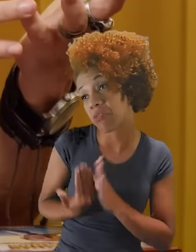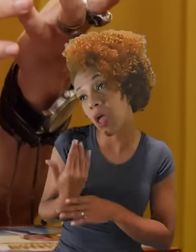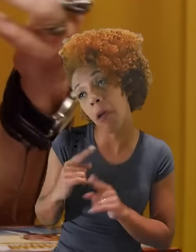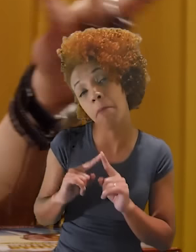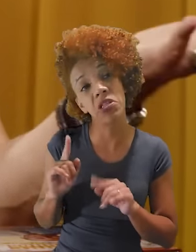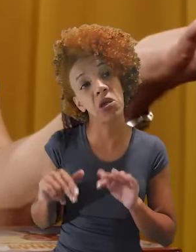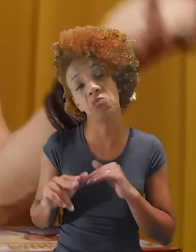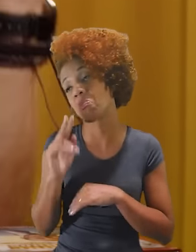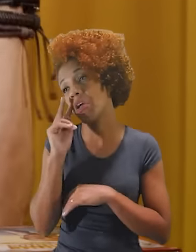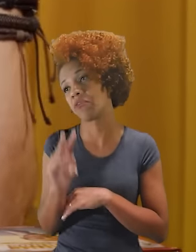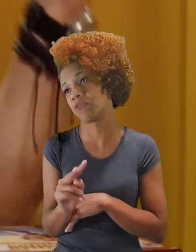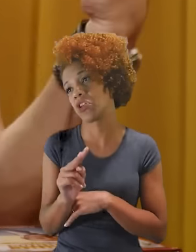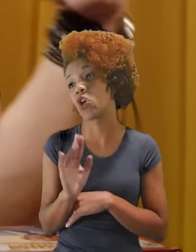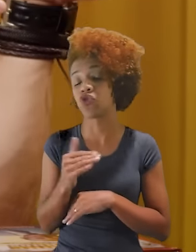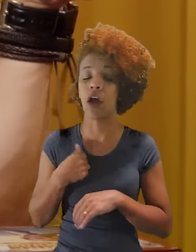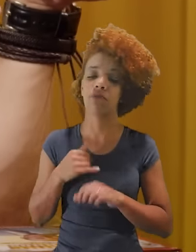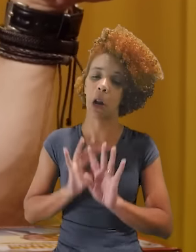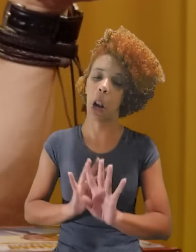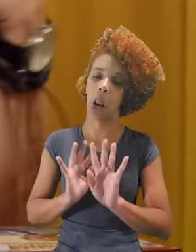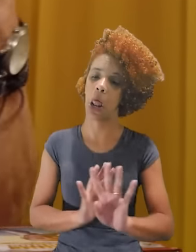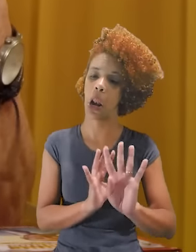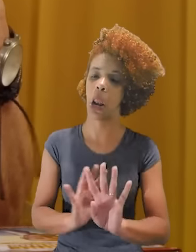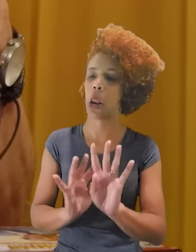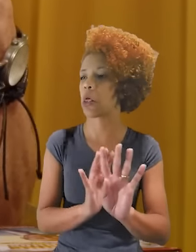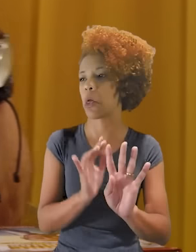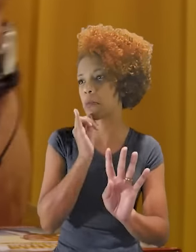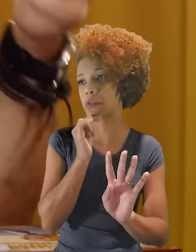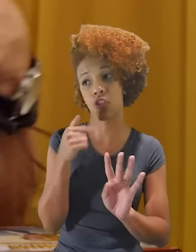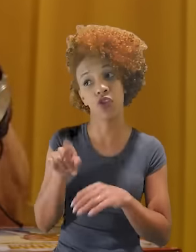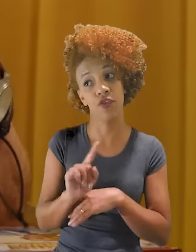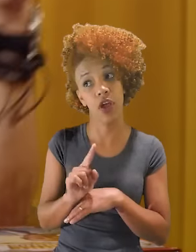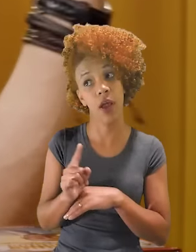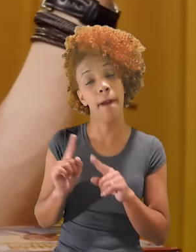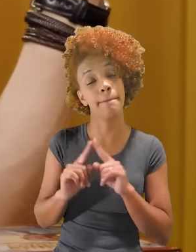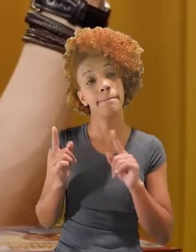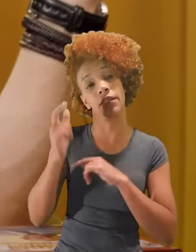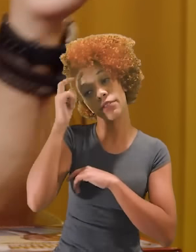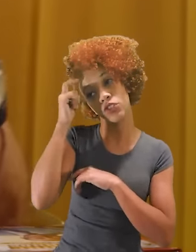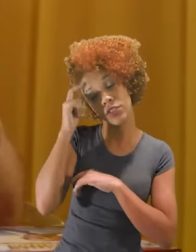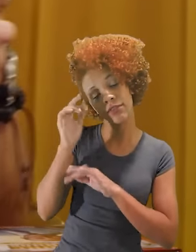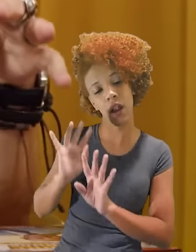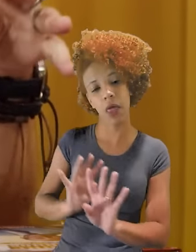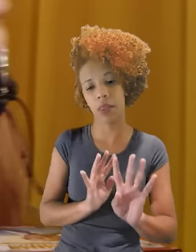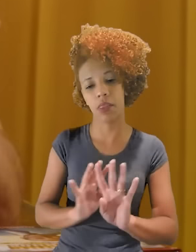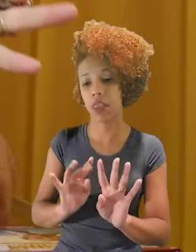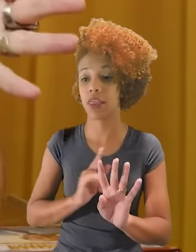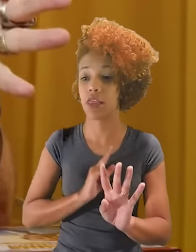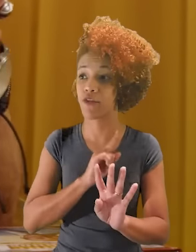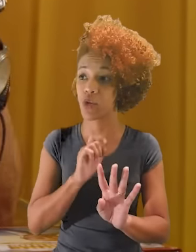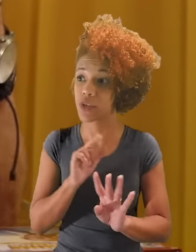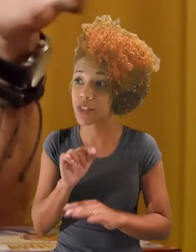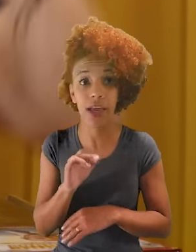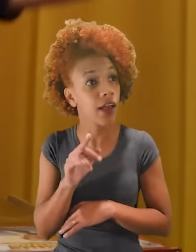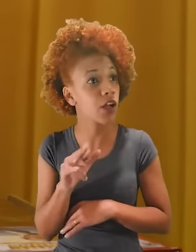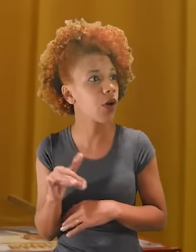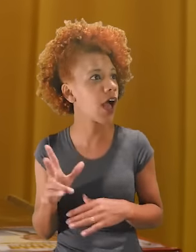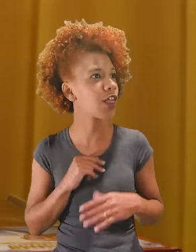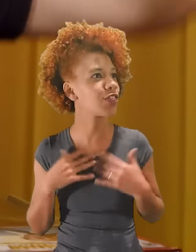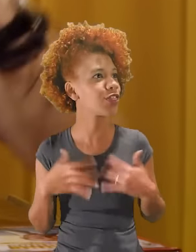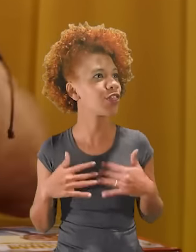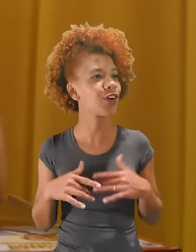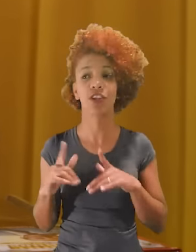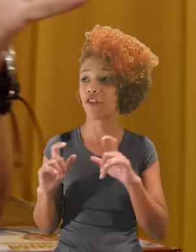vi. Talvez exista. Eu nunca vi. Eu já vi em desfile. Desfile eu já vi. Sim. Tipo assim, não foi nessa, foi na de Disneyland. Eu vi o desfile e rolou o Zé Carioca. Eu fiquei, pô,